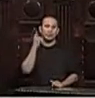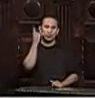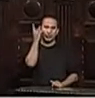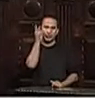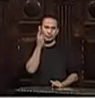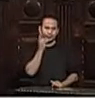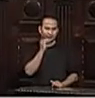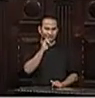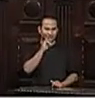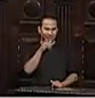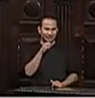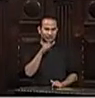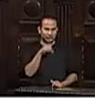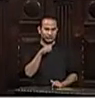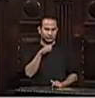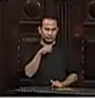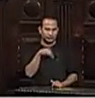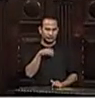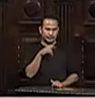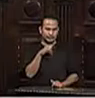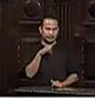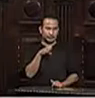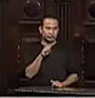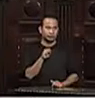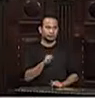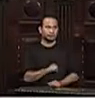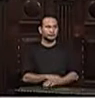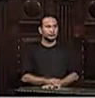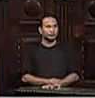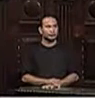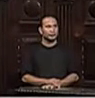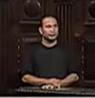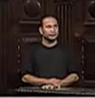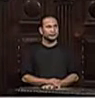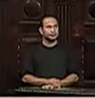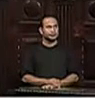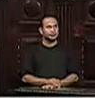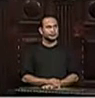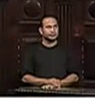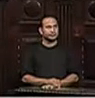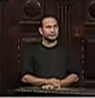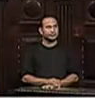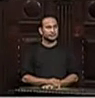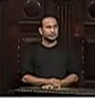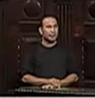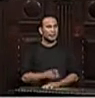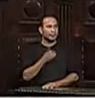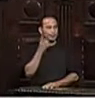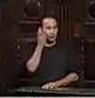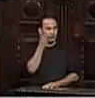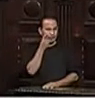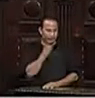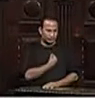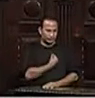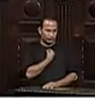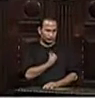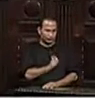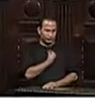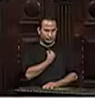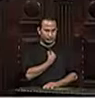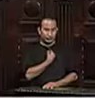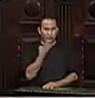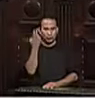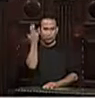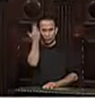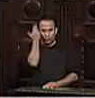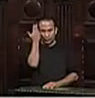deputado Jânio Mendes, senhores deputados presentes, Eliomar